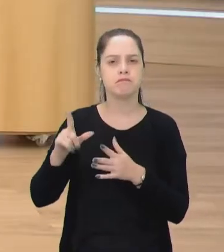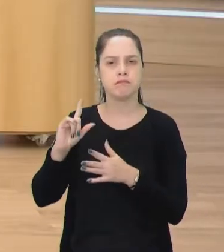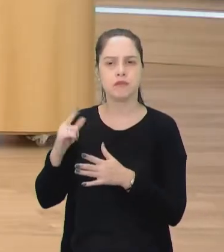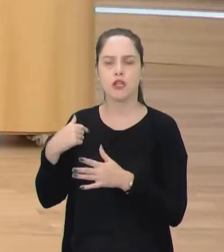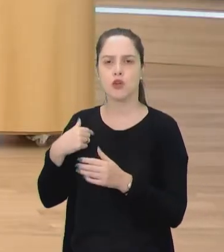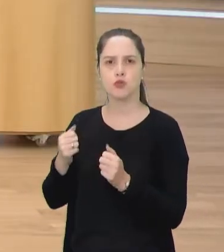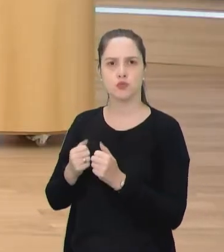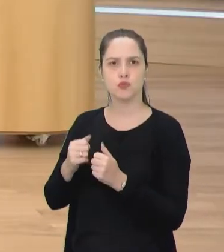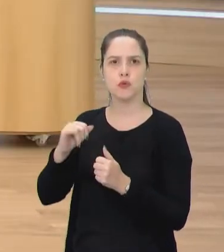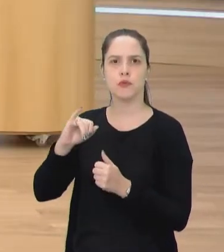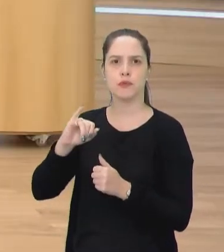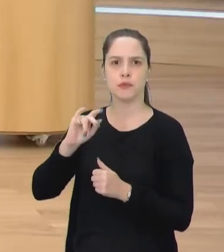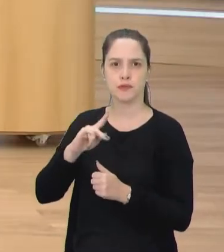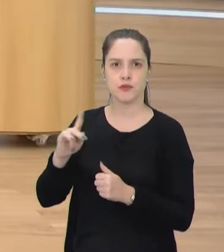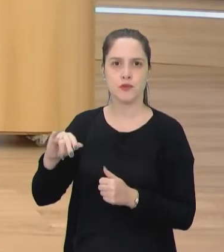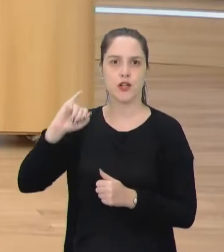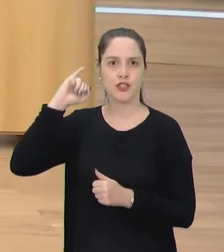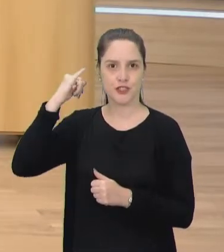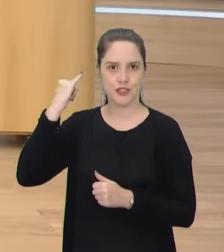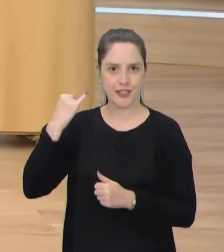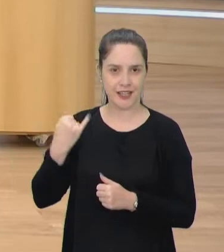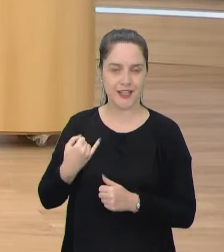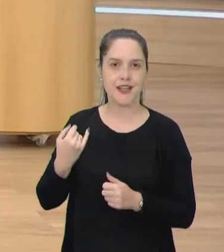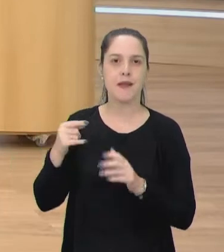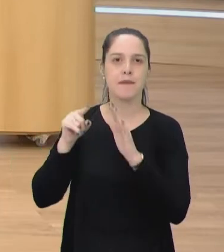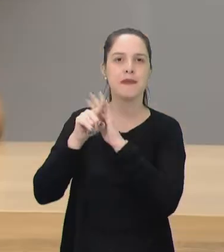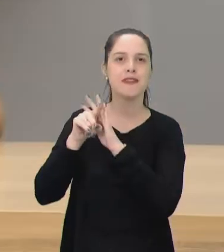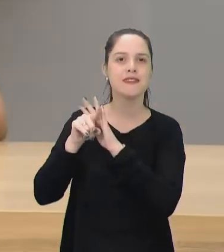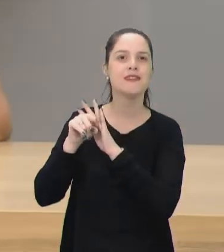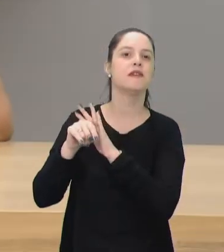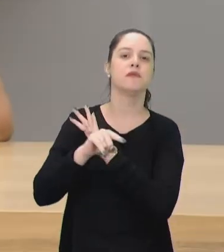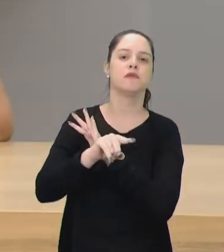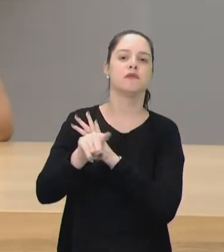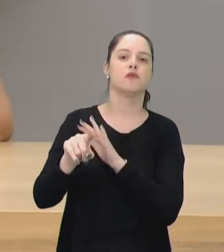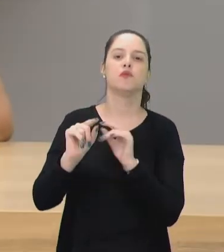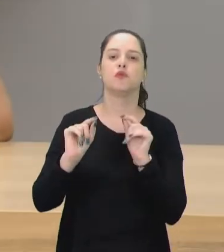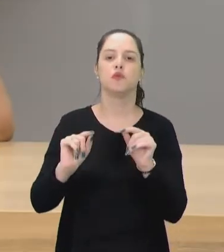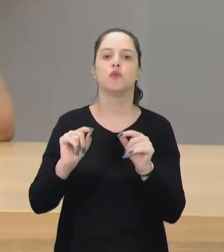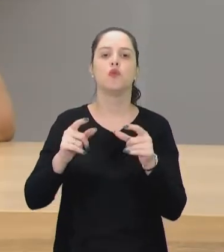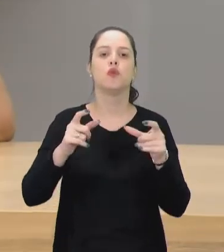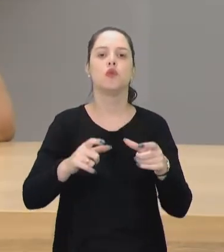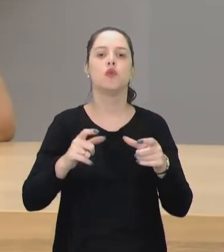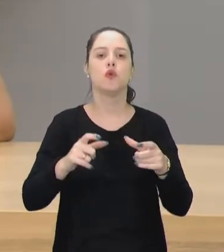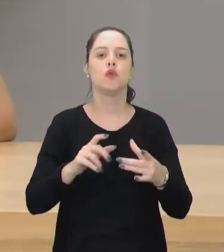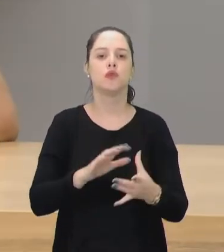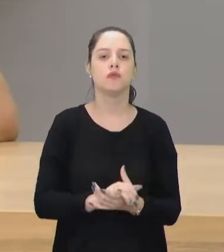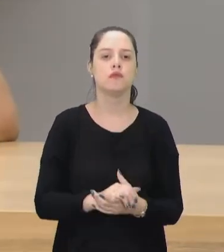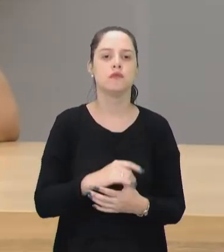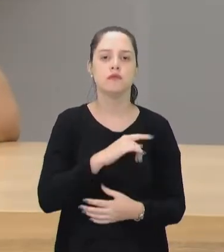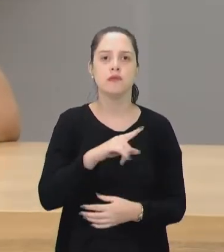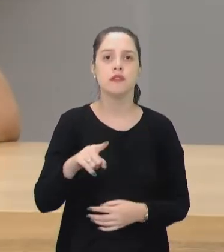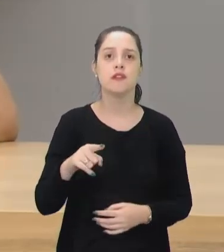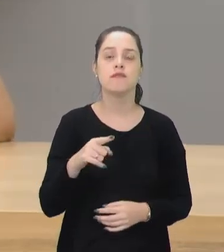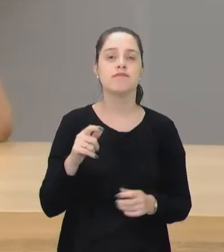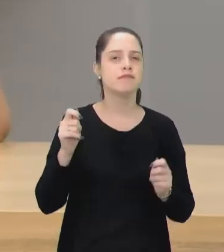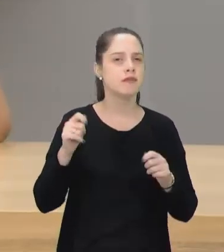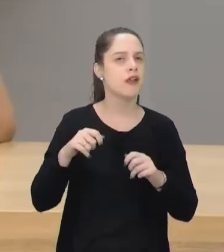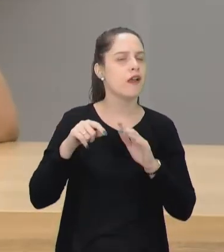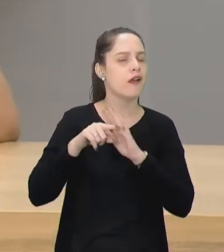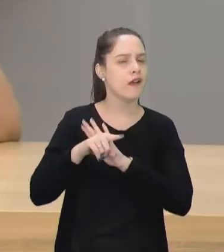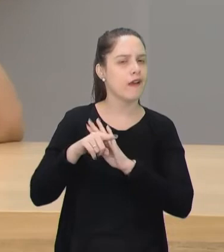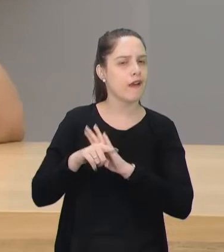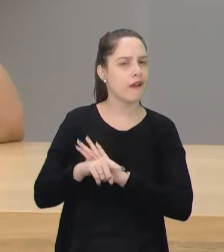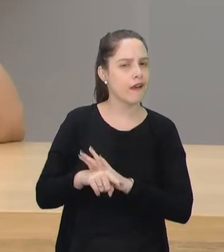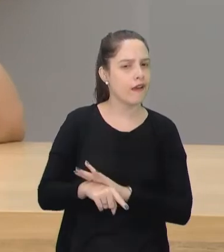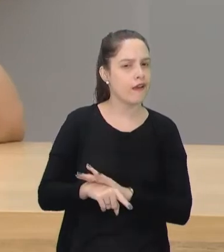professora Janaína passamos uma pesquisa para vocês, onde vocês deveriam pesquisar